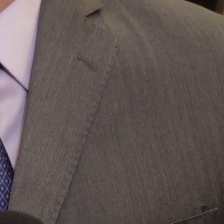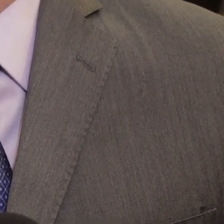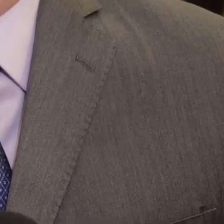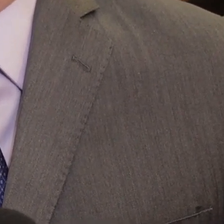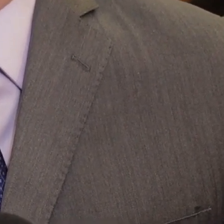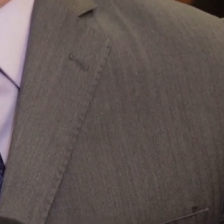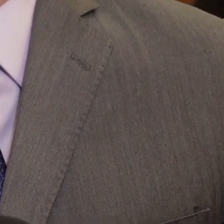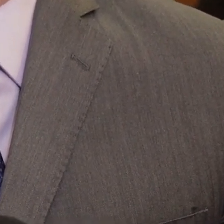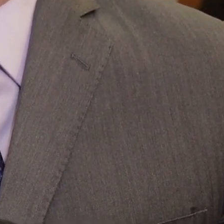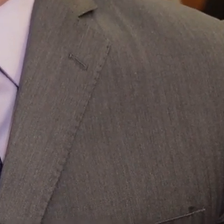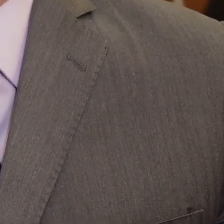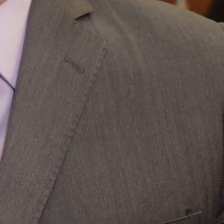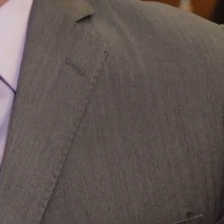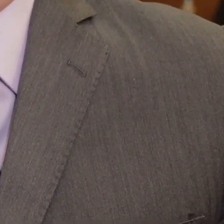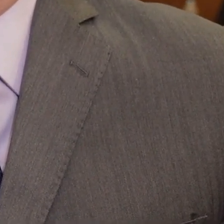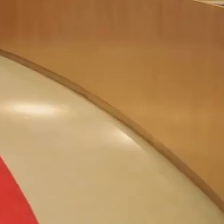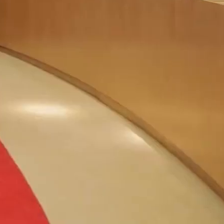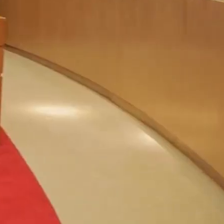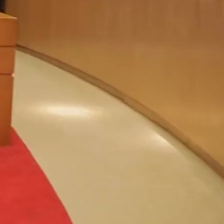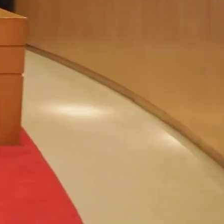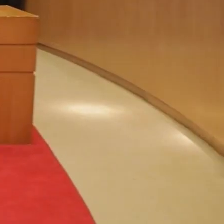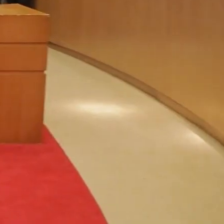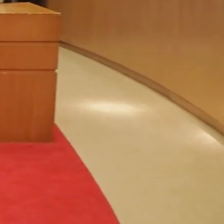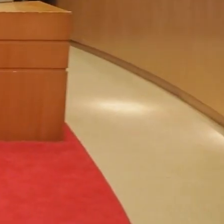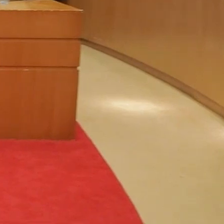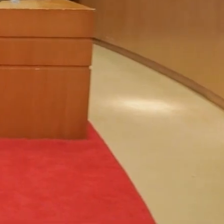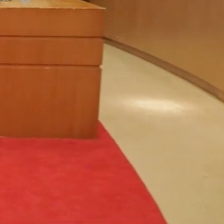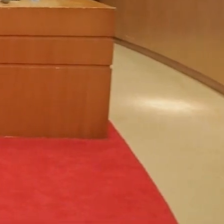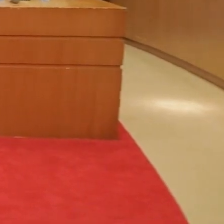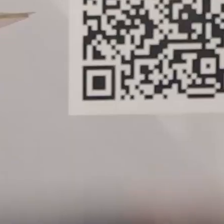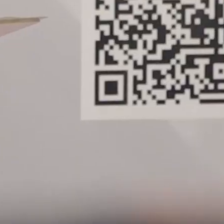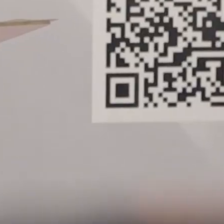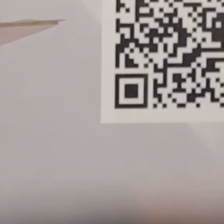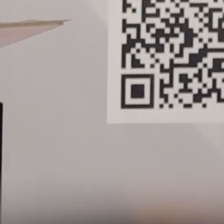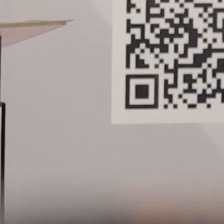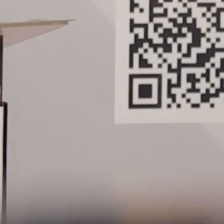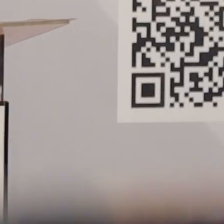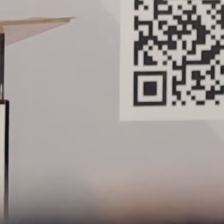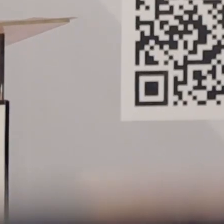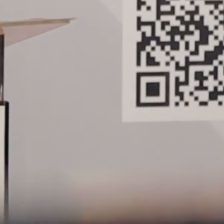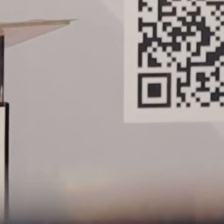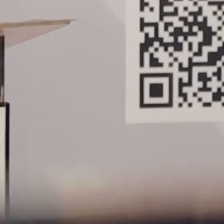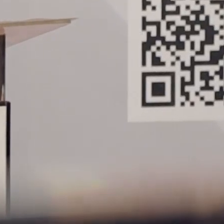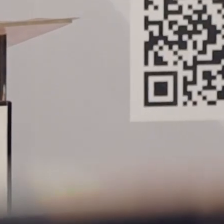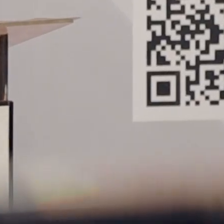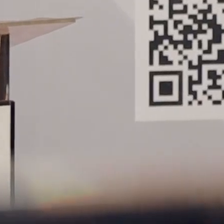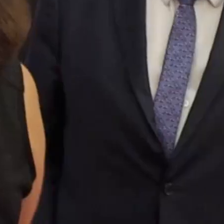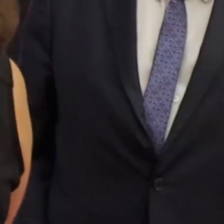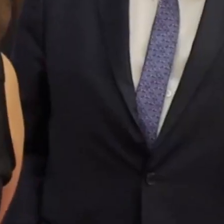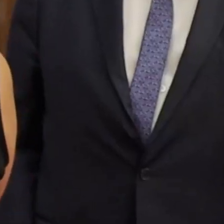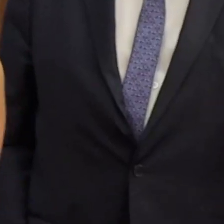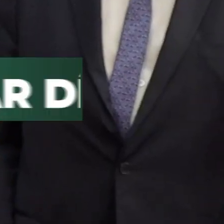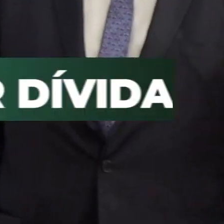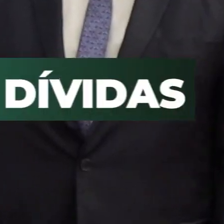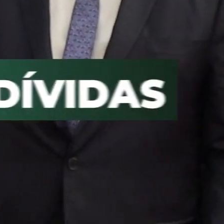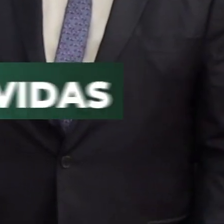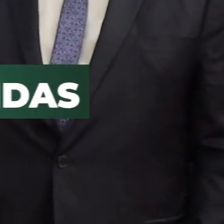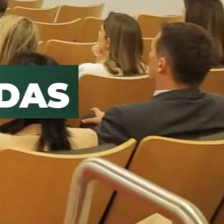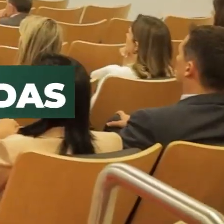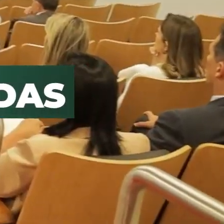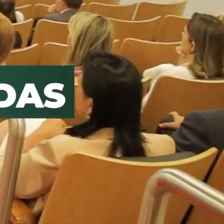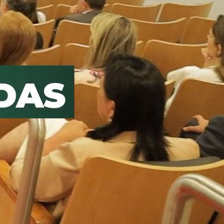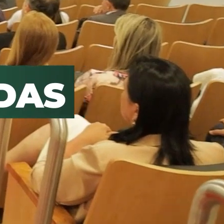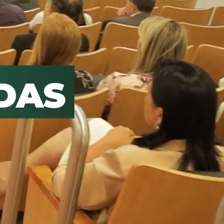a negociar as suas dívidas. O setor responsável é o Centro de Conciliação e Mediação, o Sejusc,